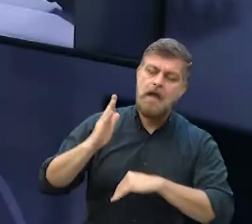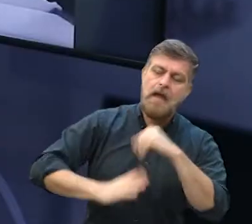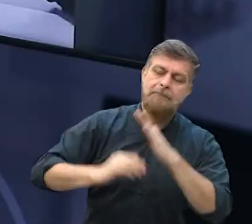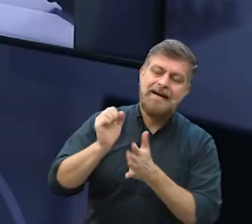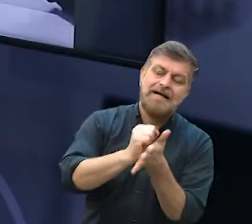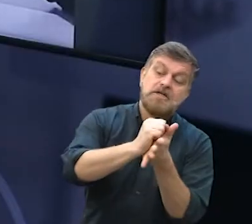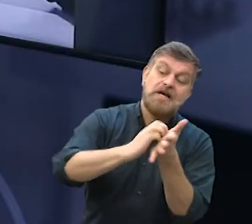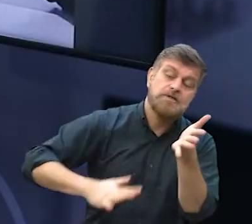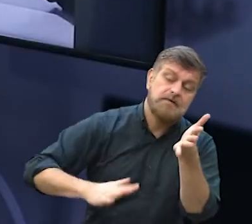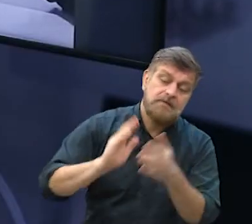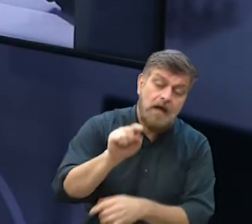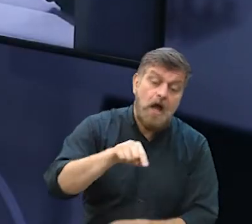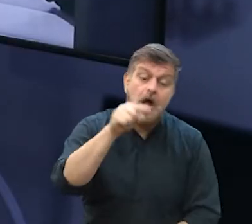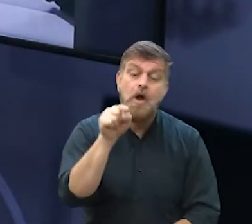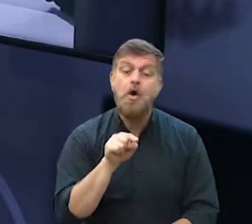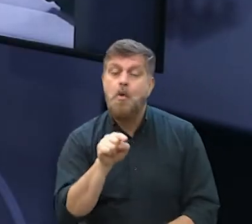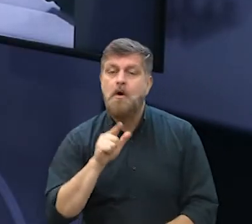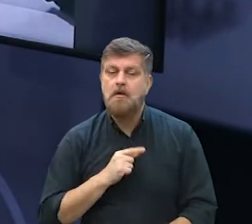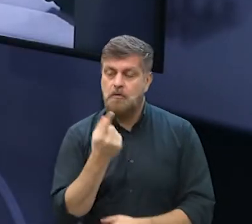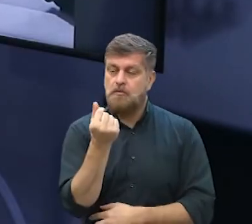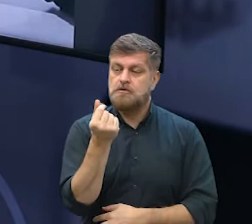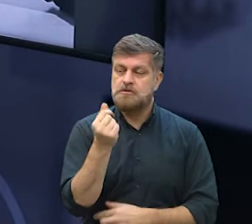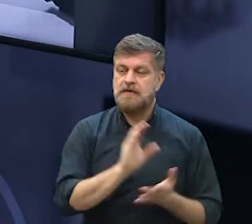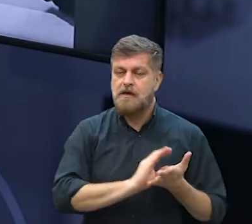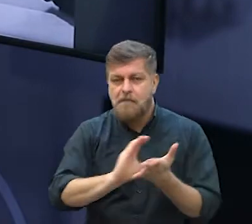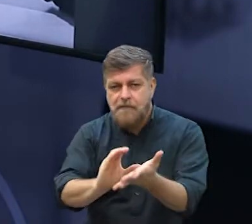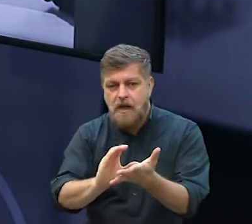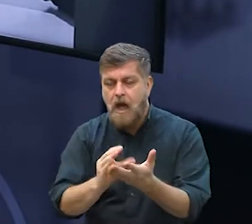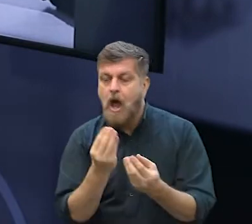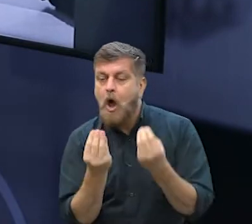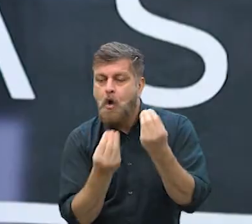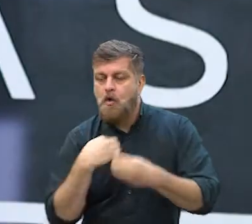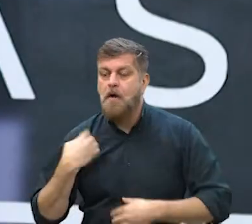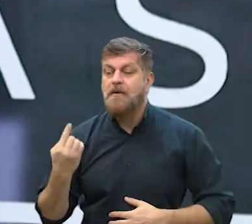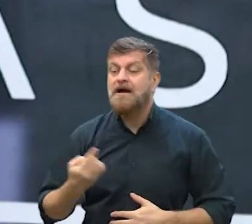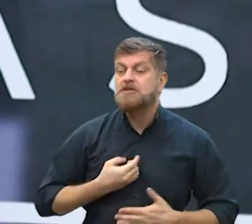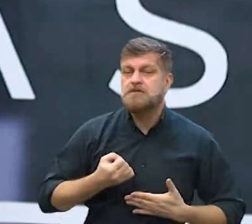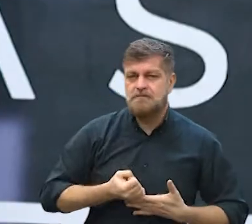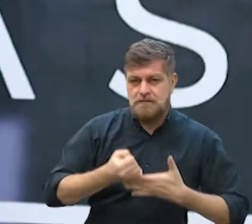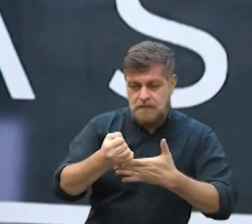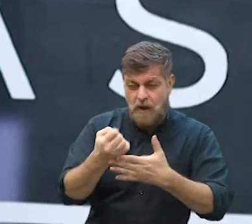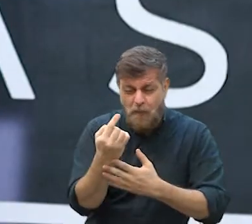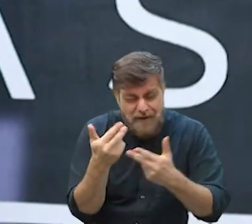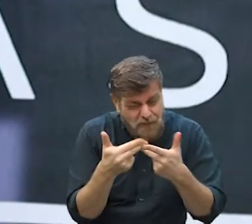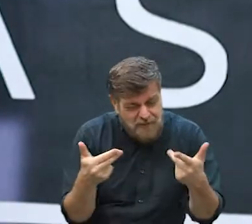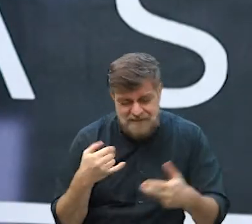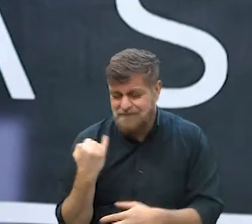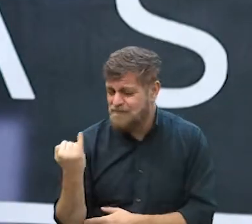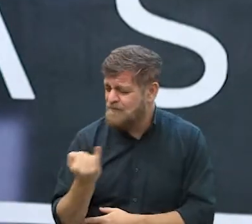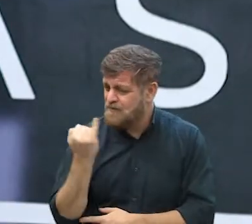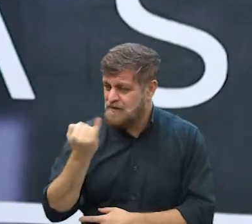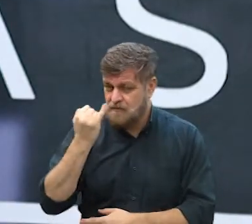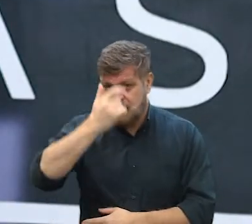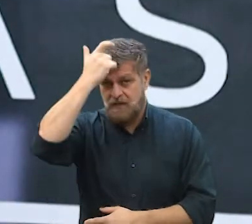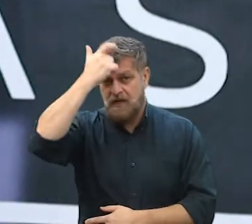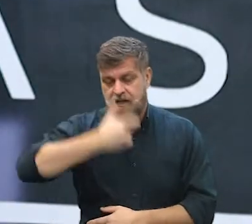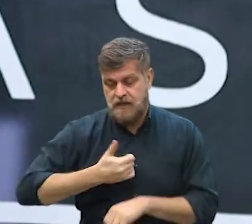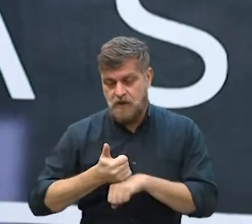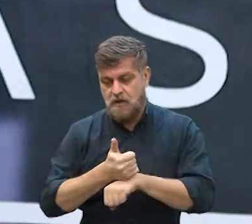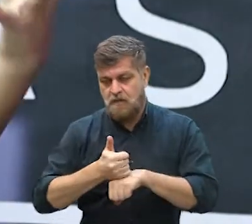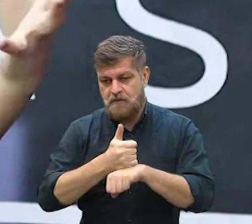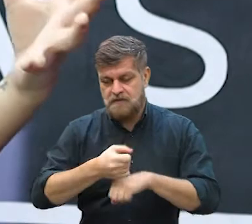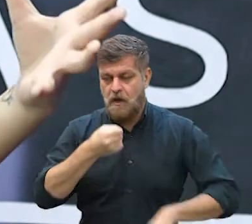vocês executam, de onde vem a ajuda, como é que a gente pode ajudar? Mas uma coisa muito importante e que eu, enquanto